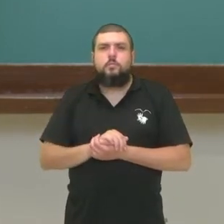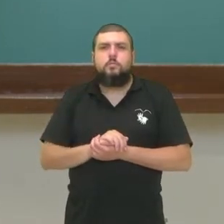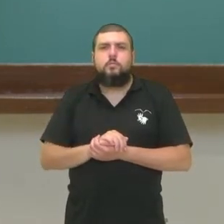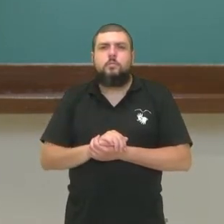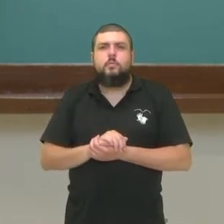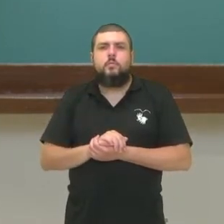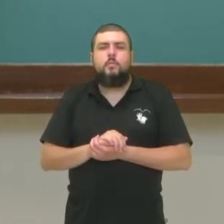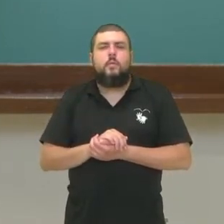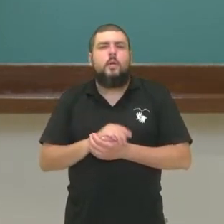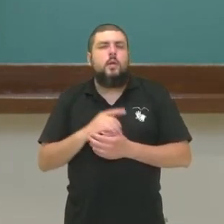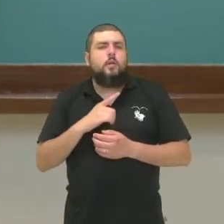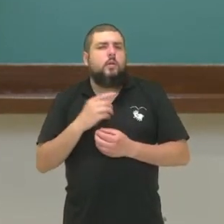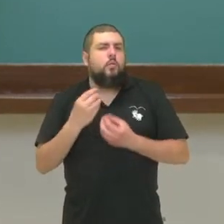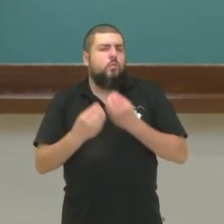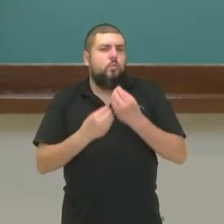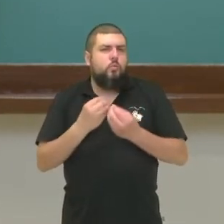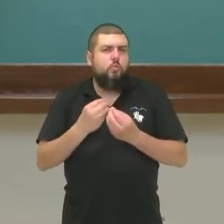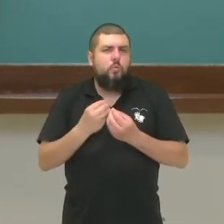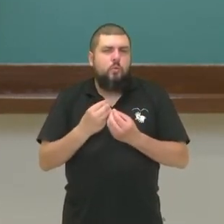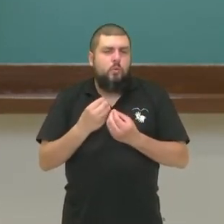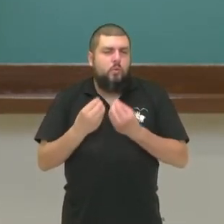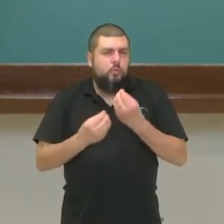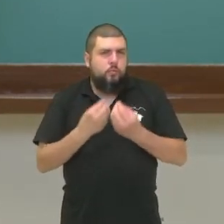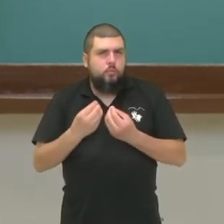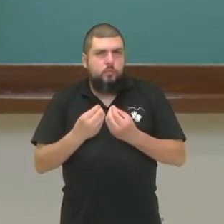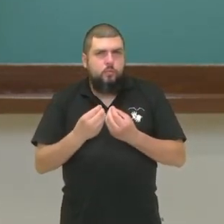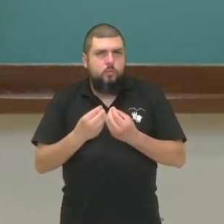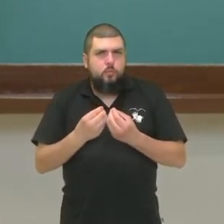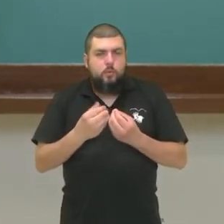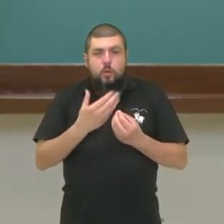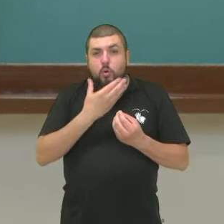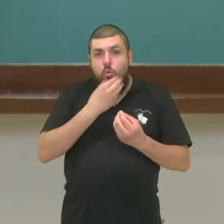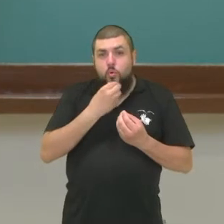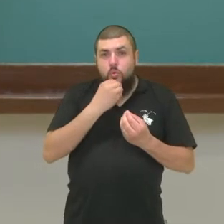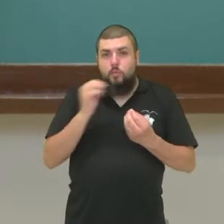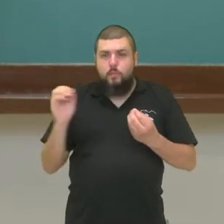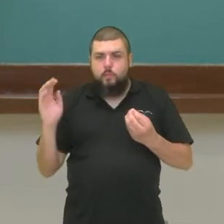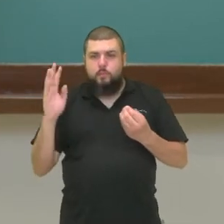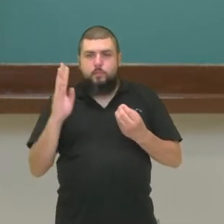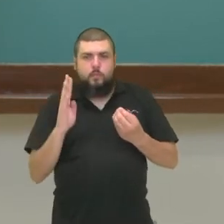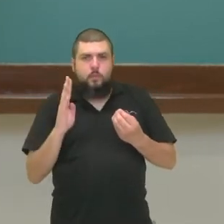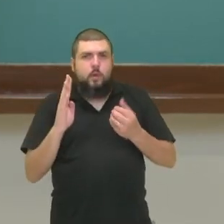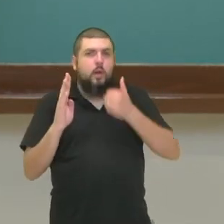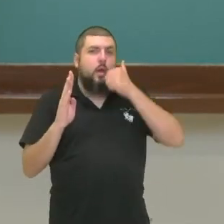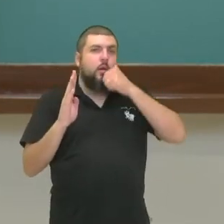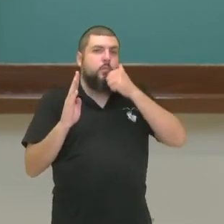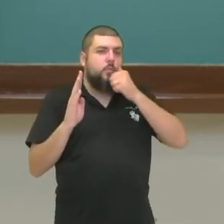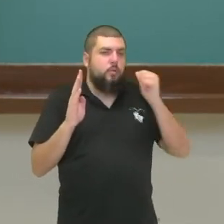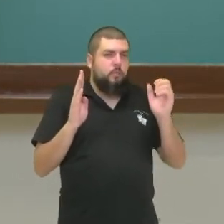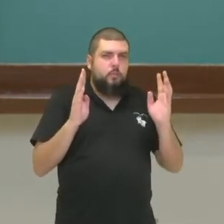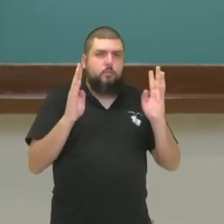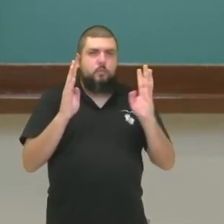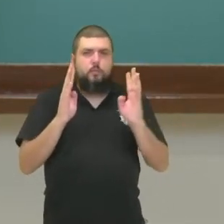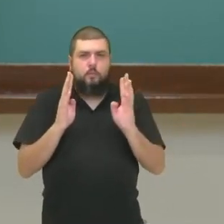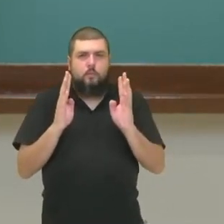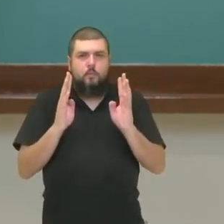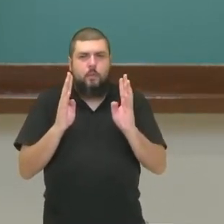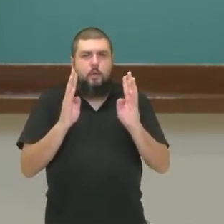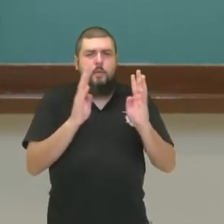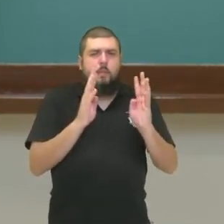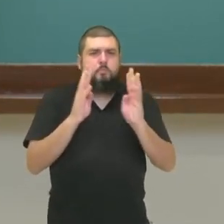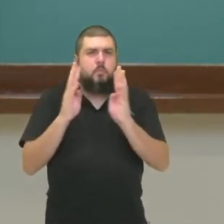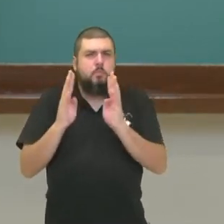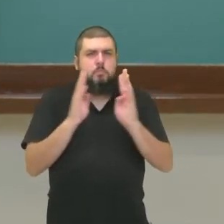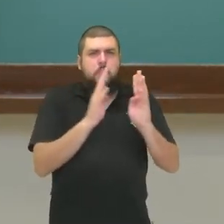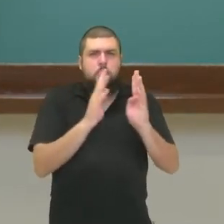dança, em que os homens ficavam de um lado da sala, as mulheres do outro, eles se movimentavam, faziam um comprimento,